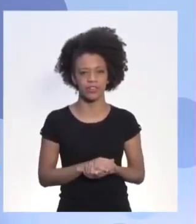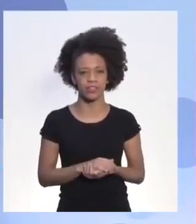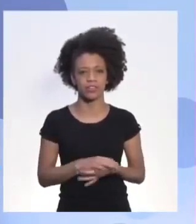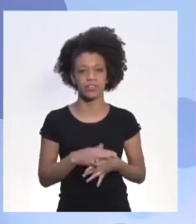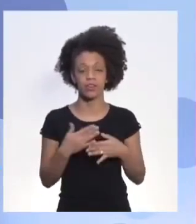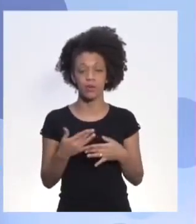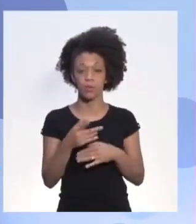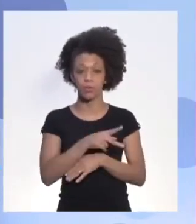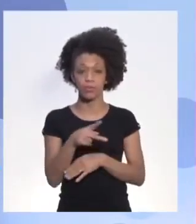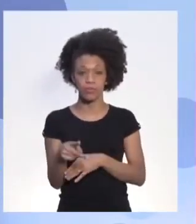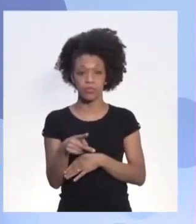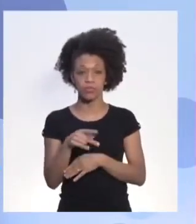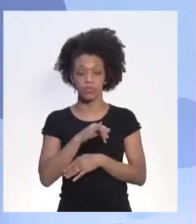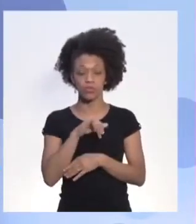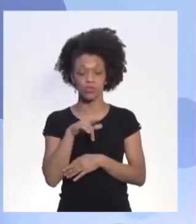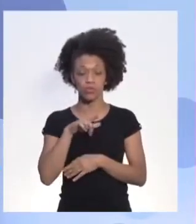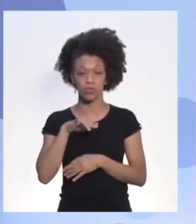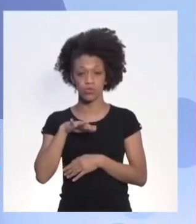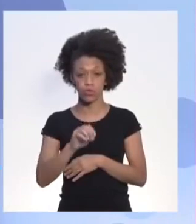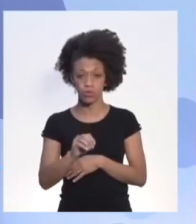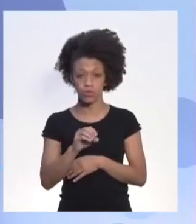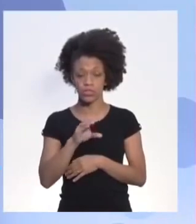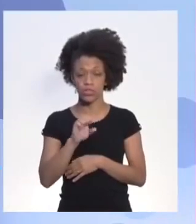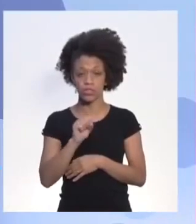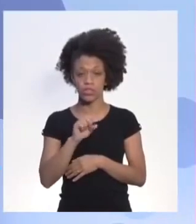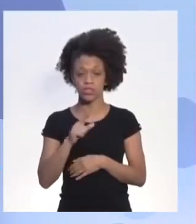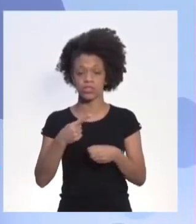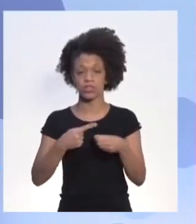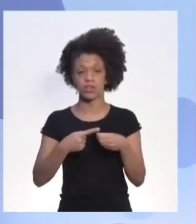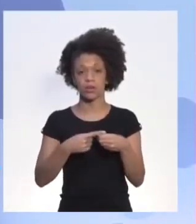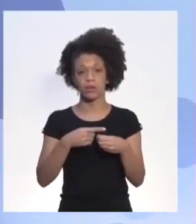professor Júlio César, lá da escola